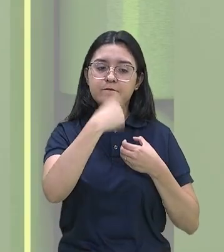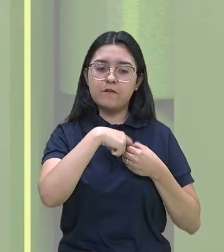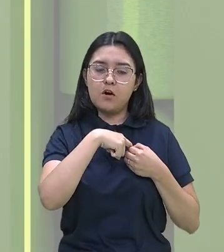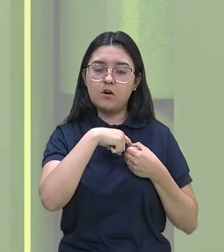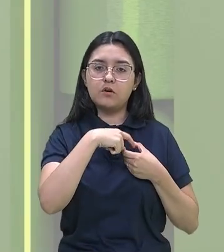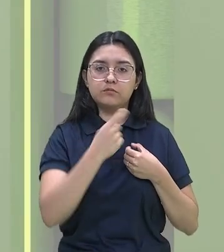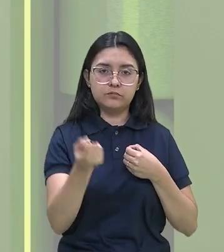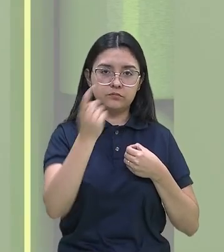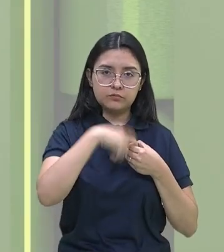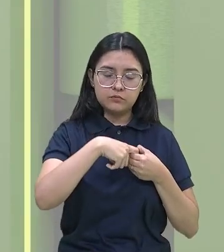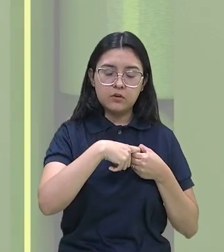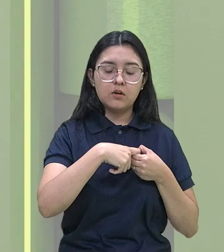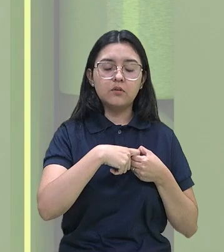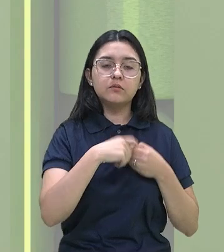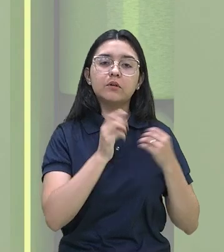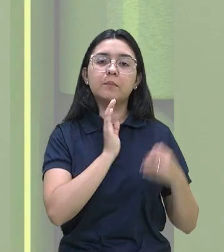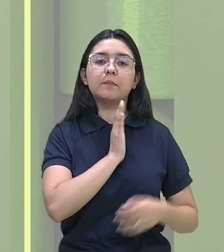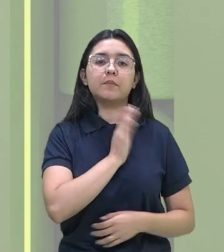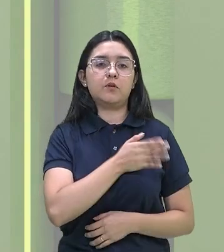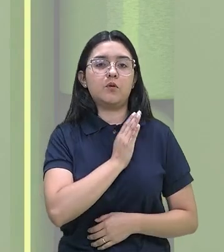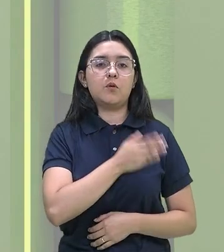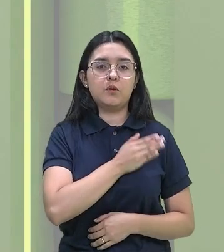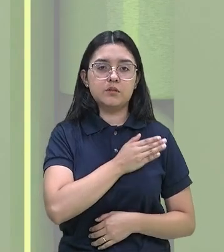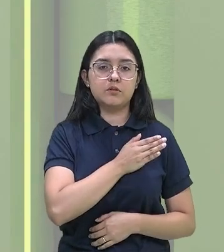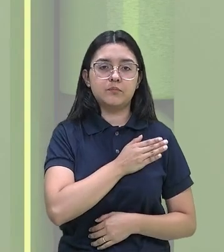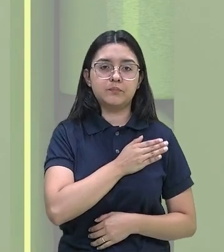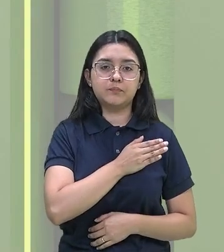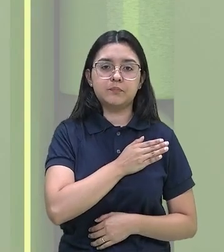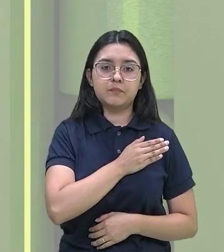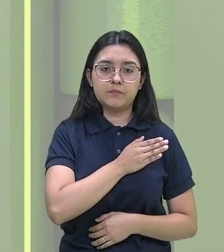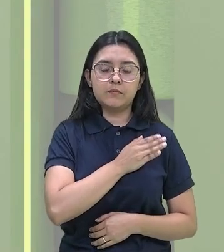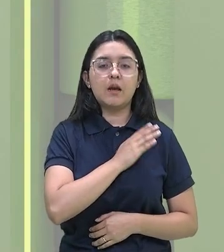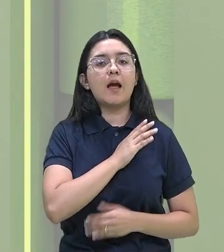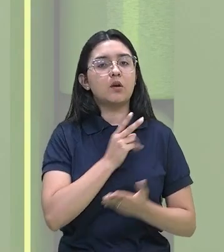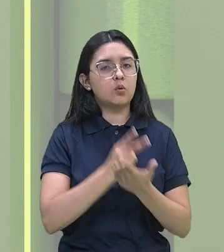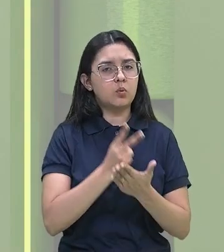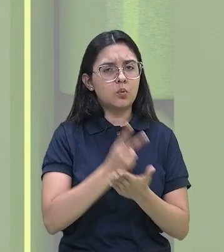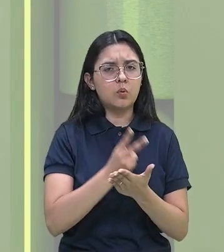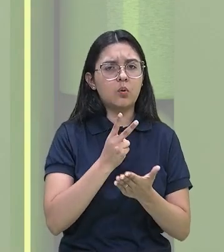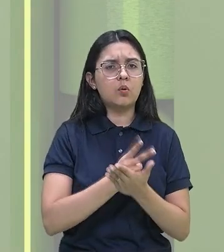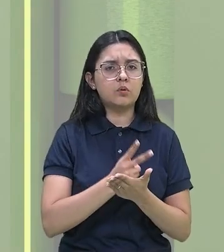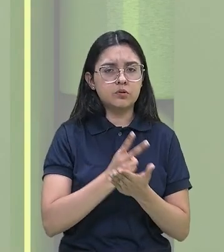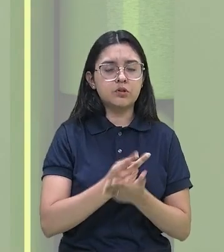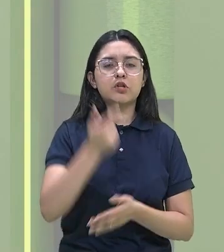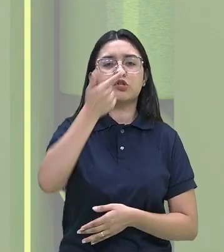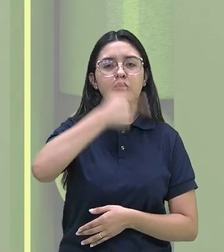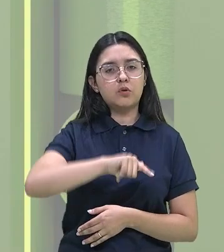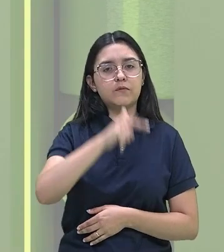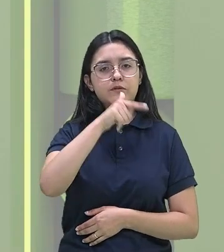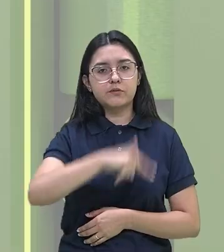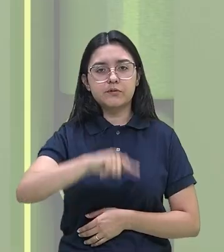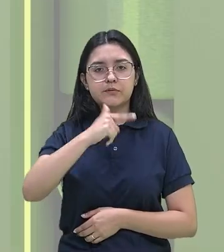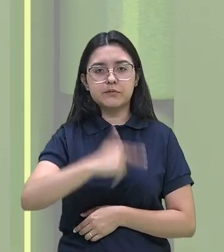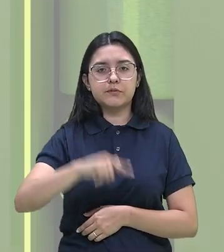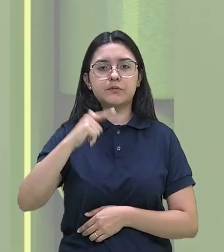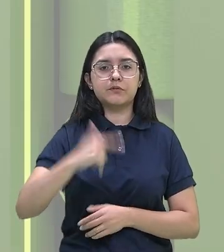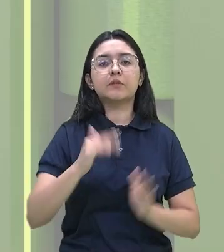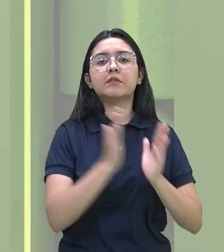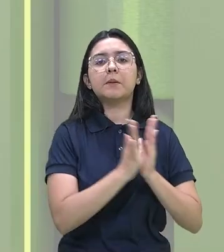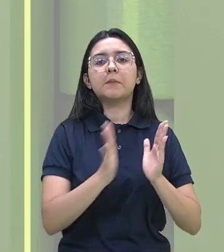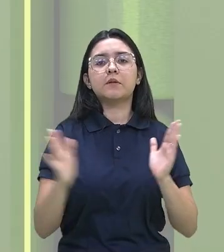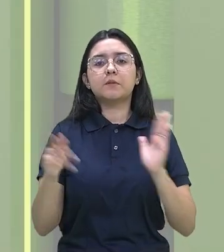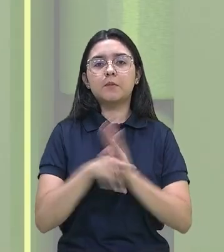retornou, né, pelas veias, sangue venoso, para o coração e assim iniciar novamente o processo